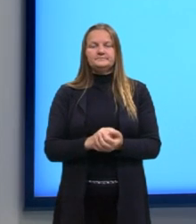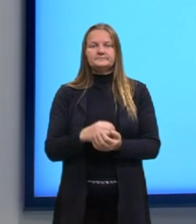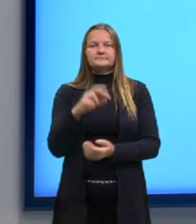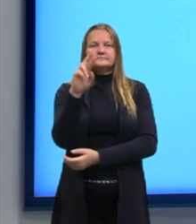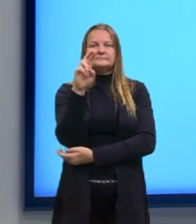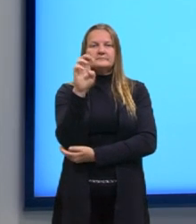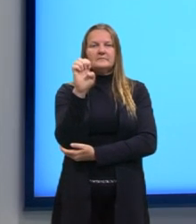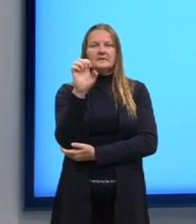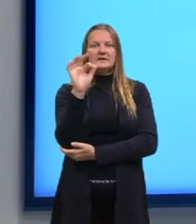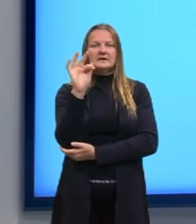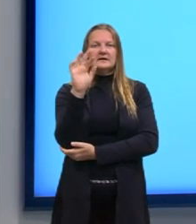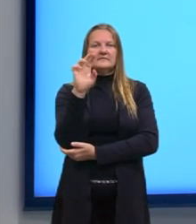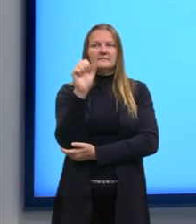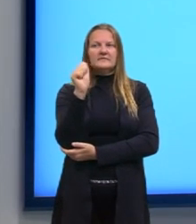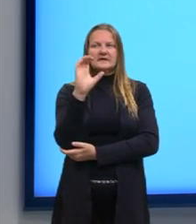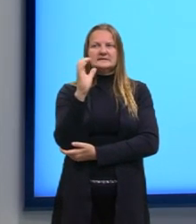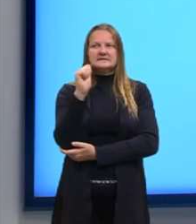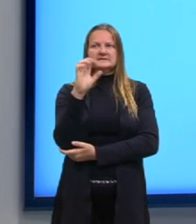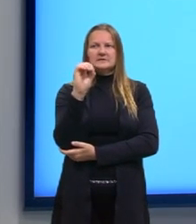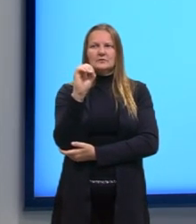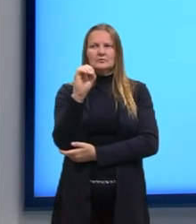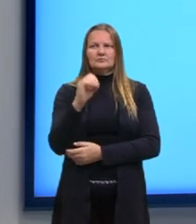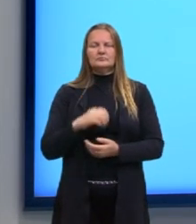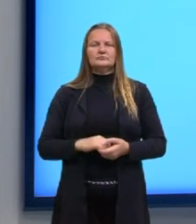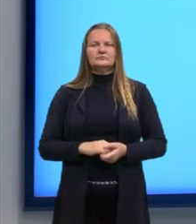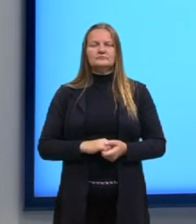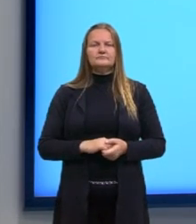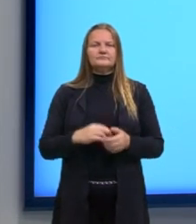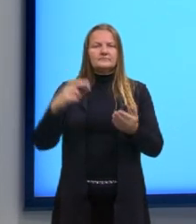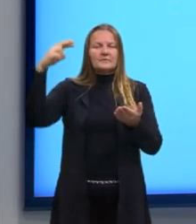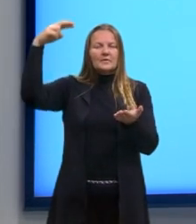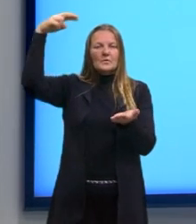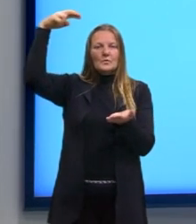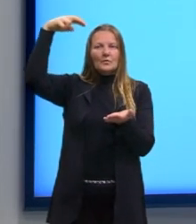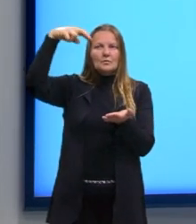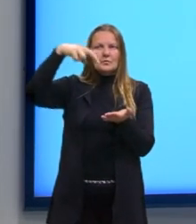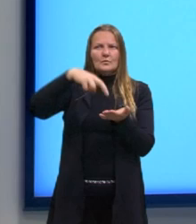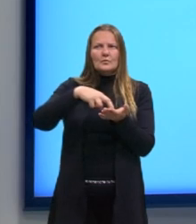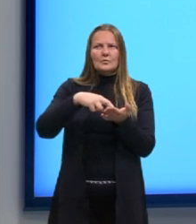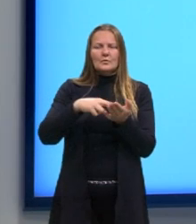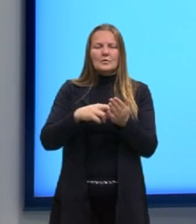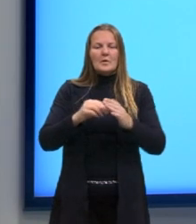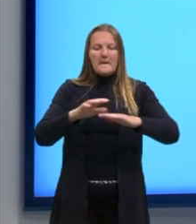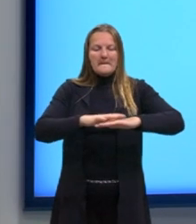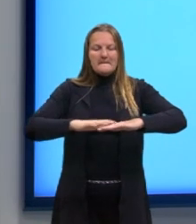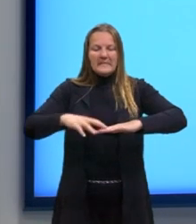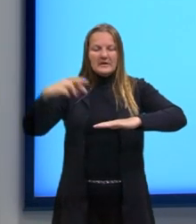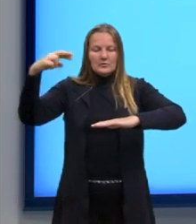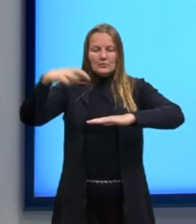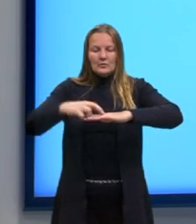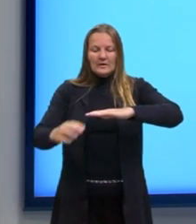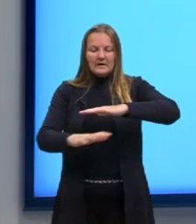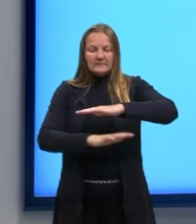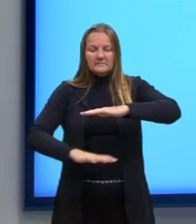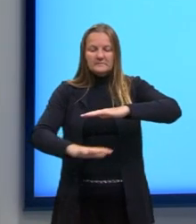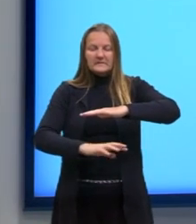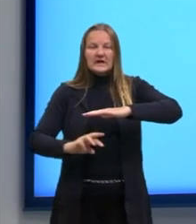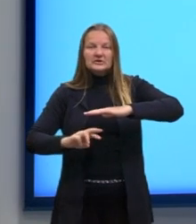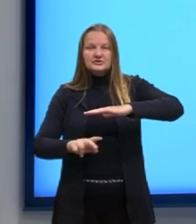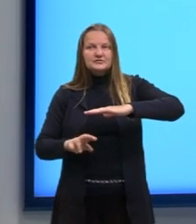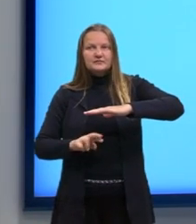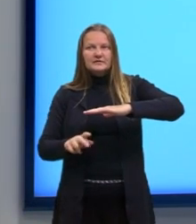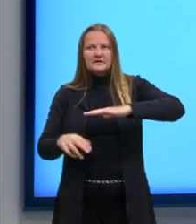já falou sobre a refração vai ocorrer então quando um raio de luz passa de um meio para o outro então vai haver